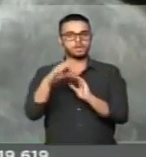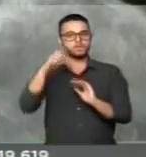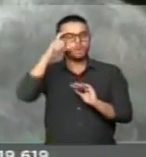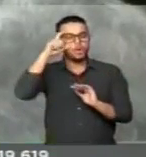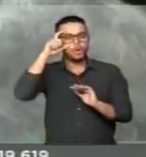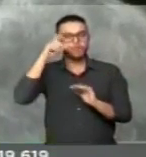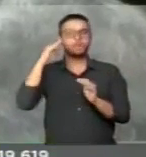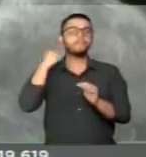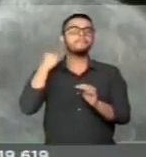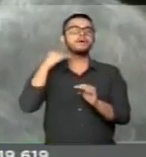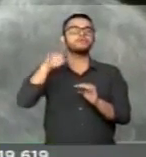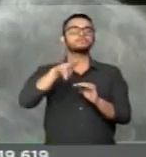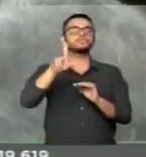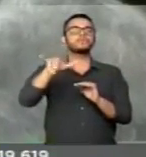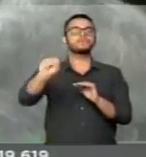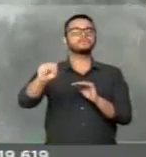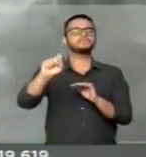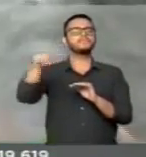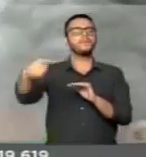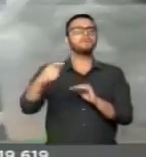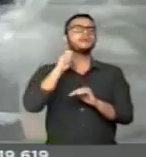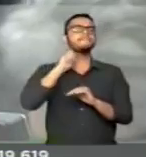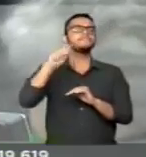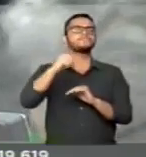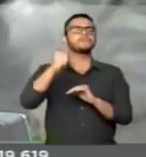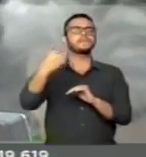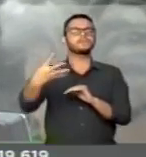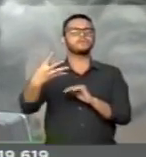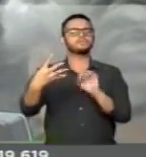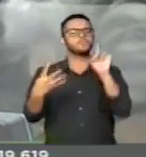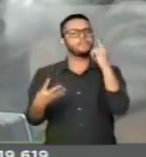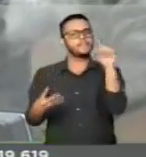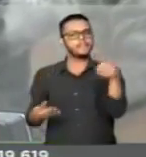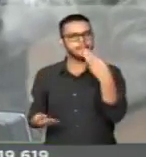Bauer. Em abril de 2014,